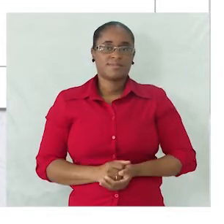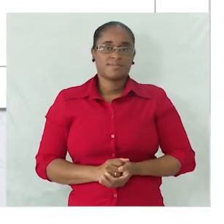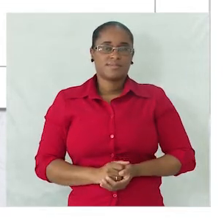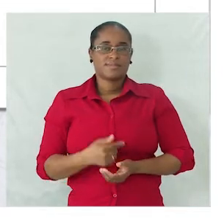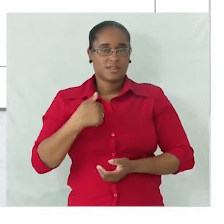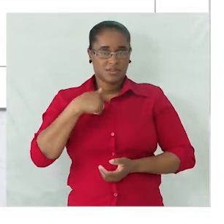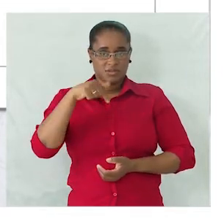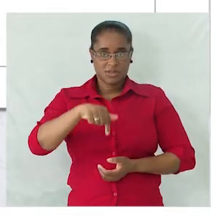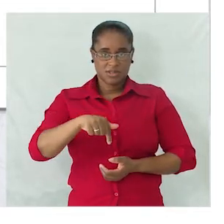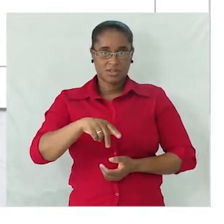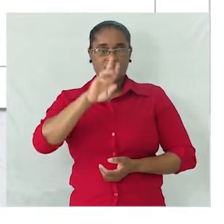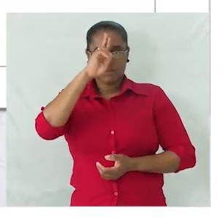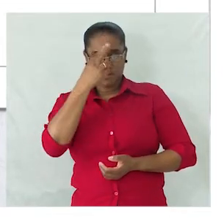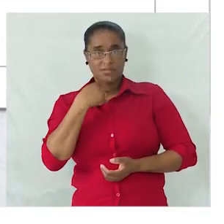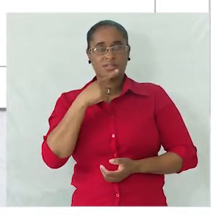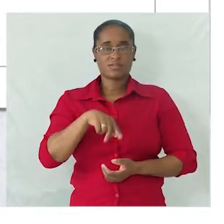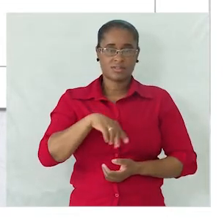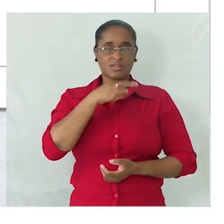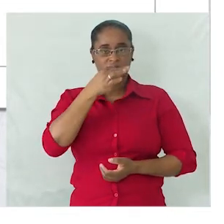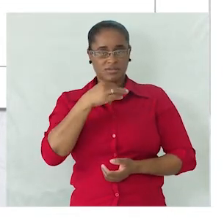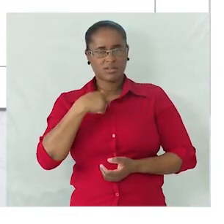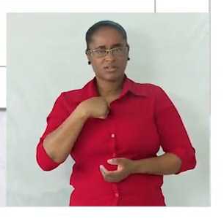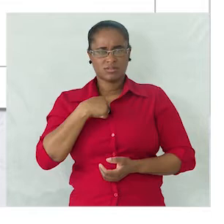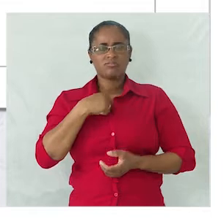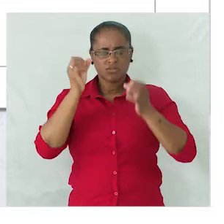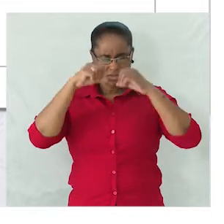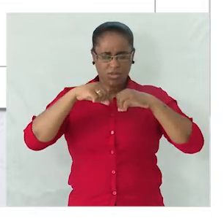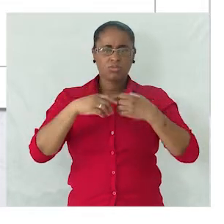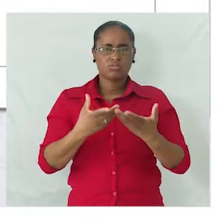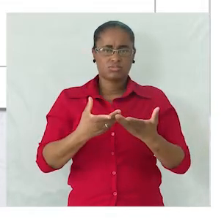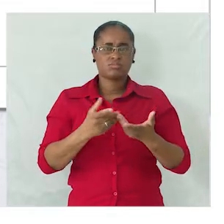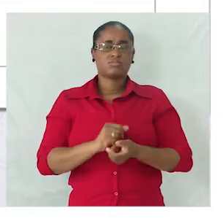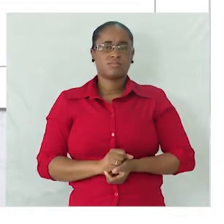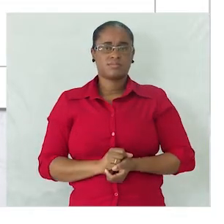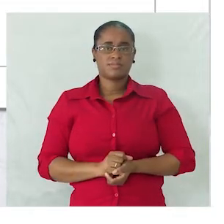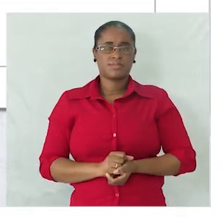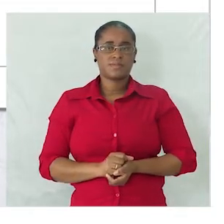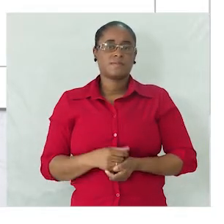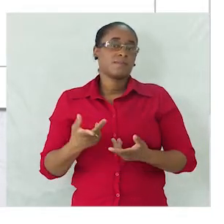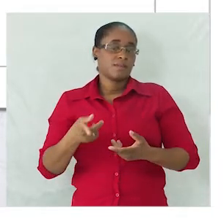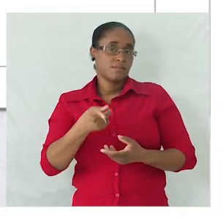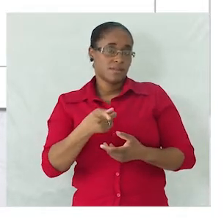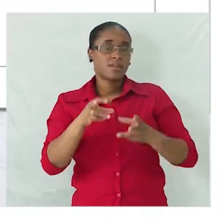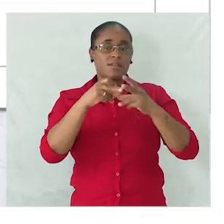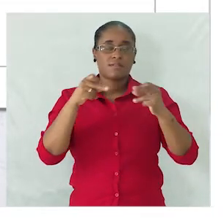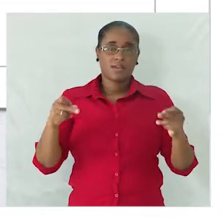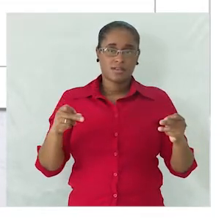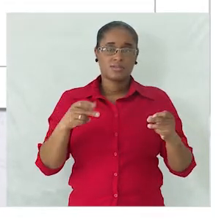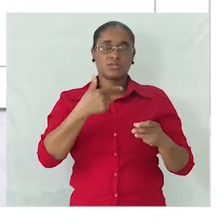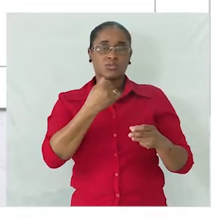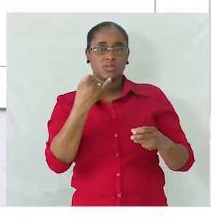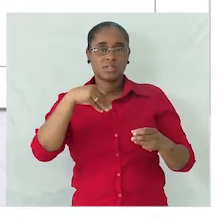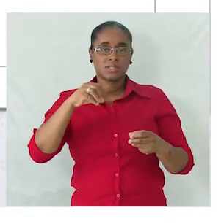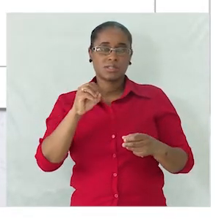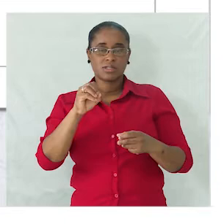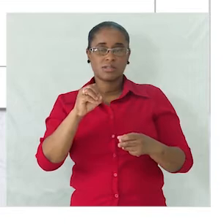Estou aqui a reforçar que eu concordo muito emotivamente. Então, temos aqui a frase do tipo